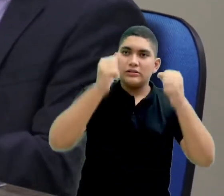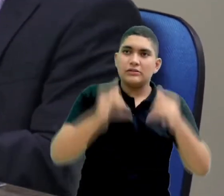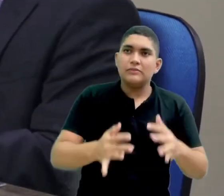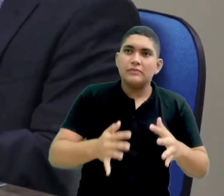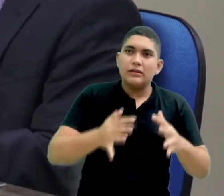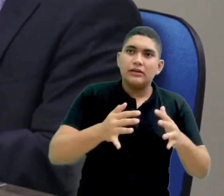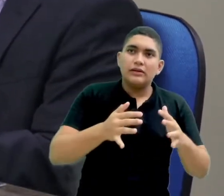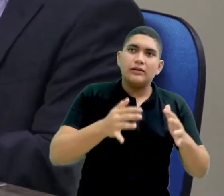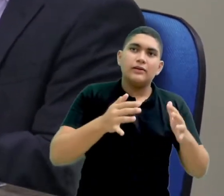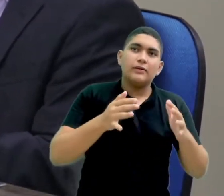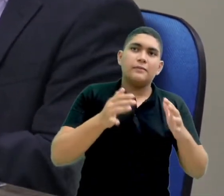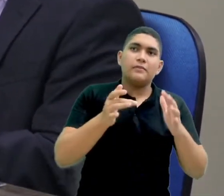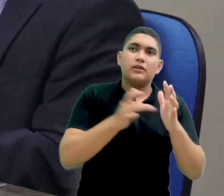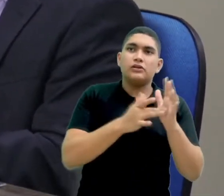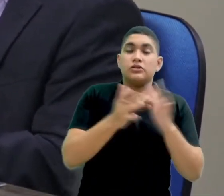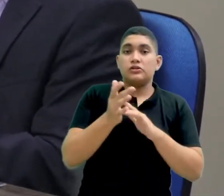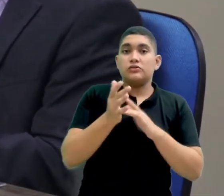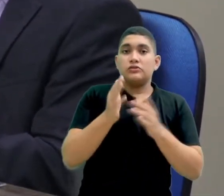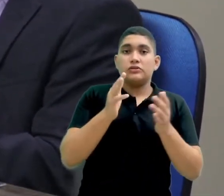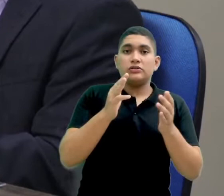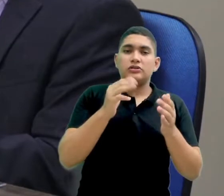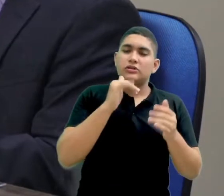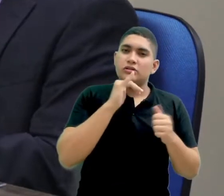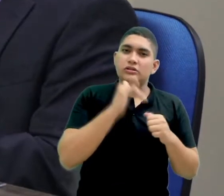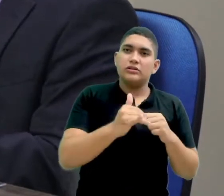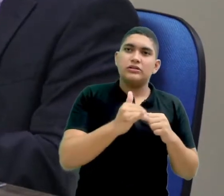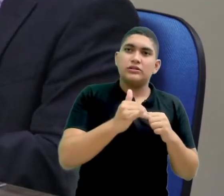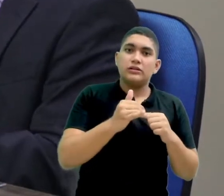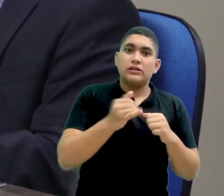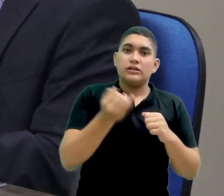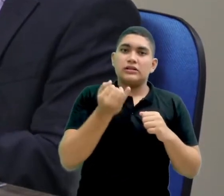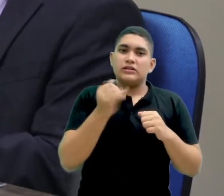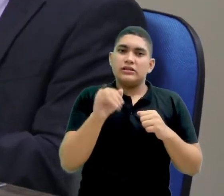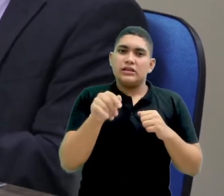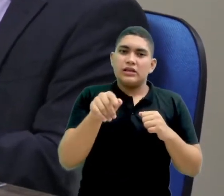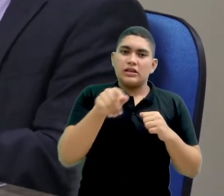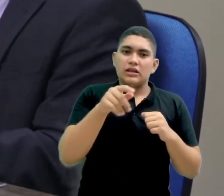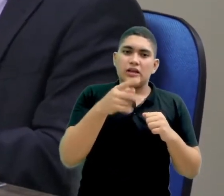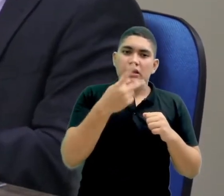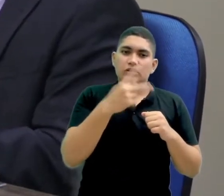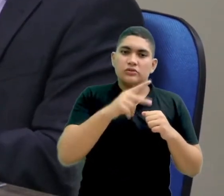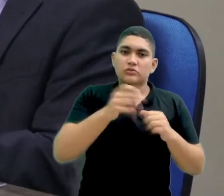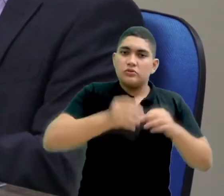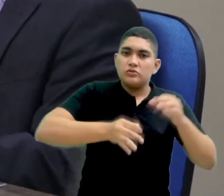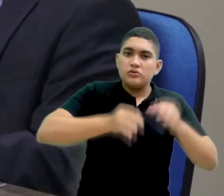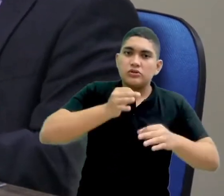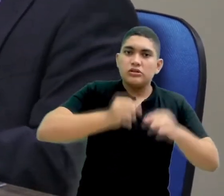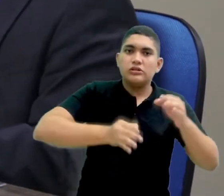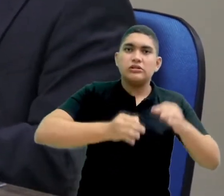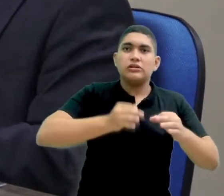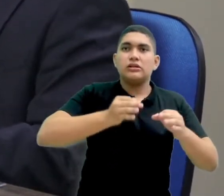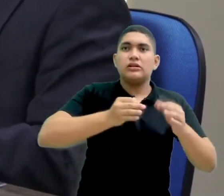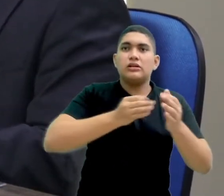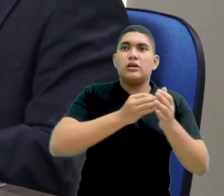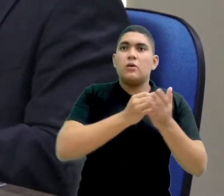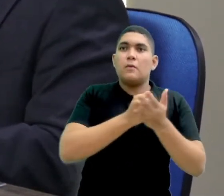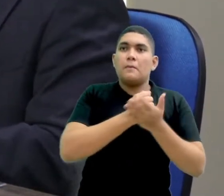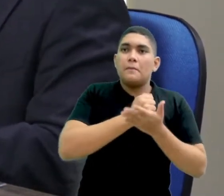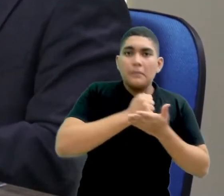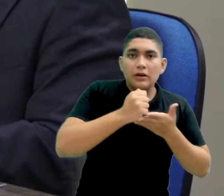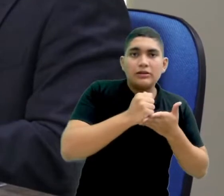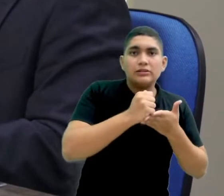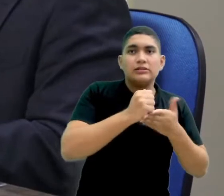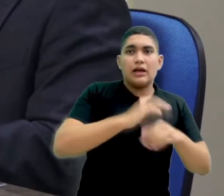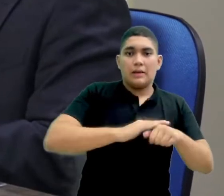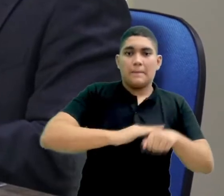essa declaração de Jesus, que ele diz em Mateus 5,20: se a vossa justiça não exceder a dos escribas e fariseus, de modo